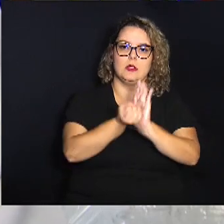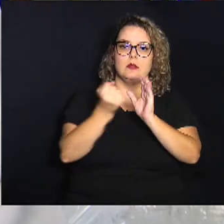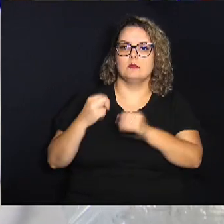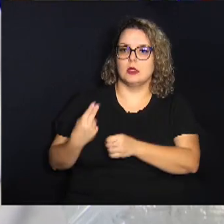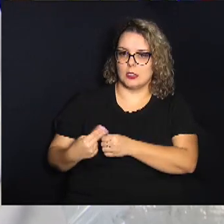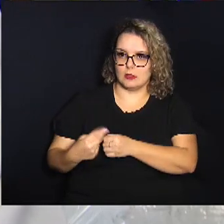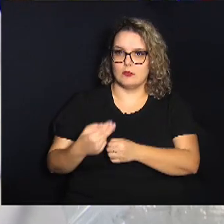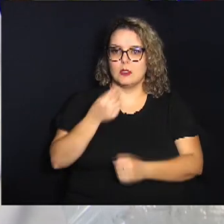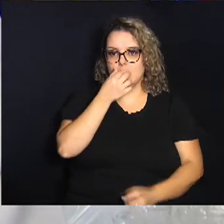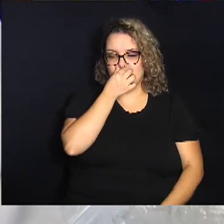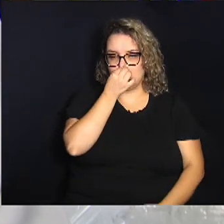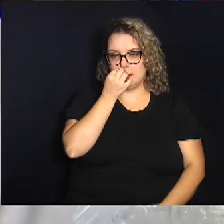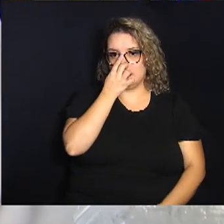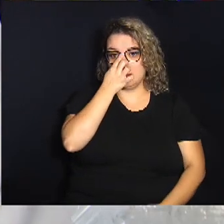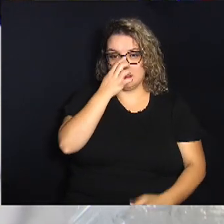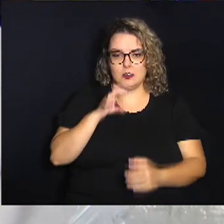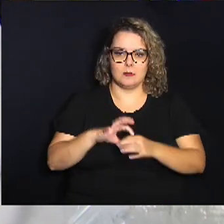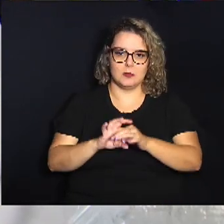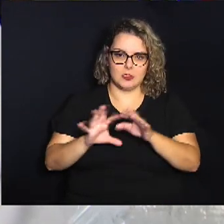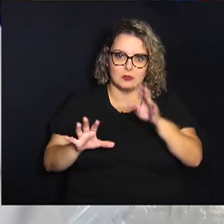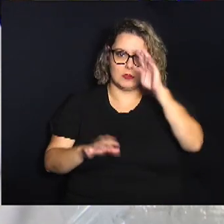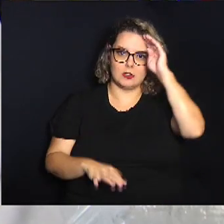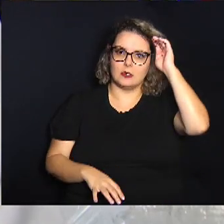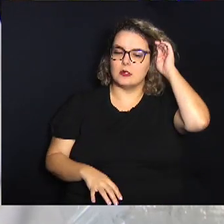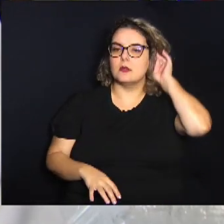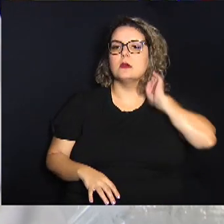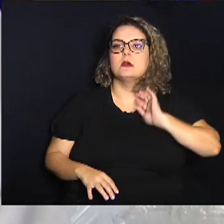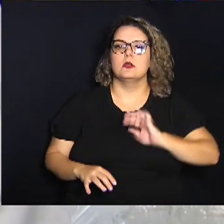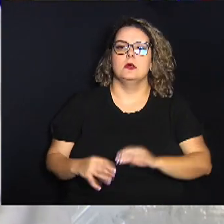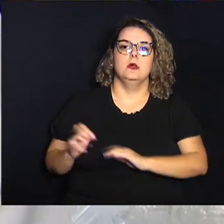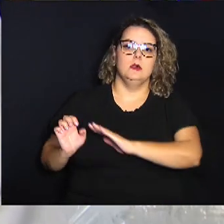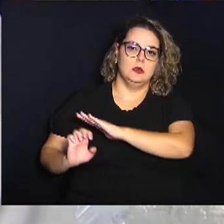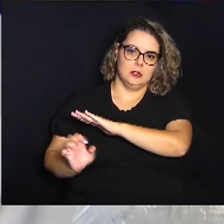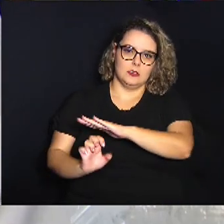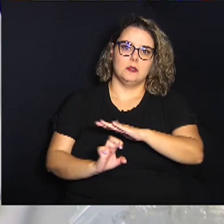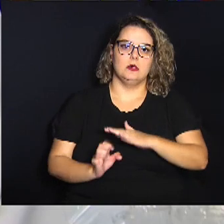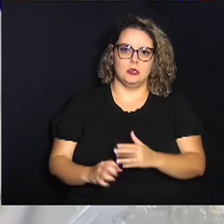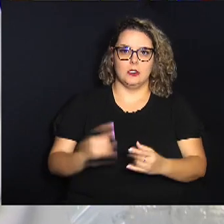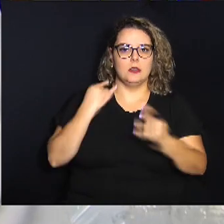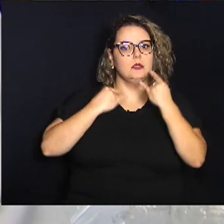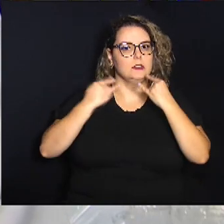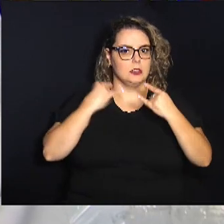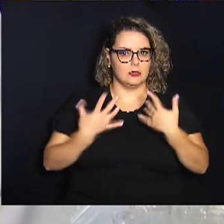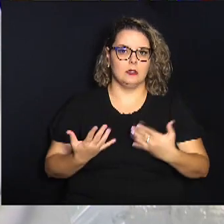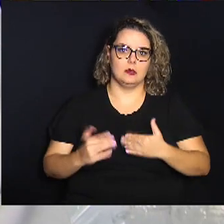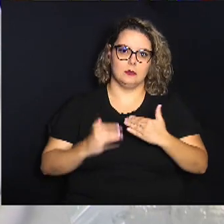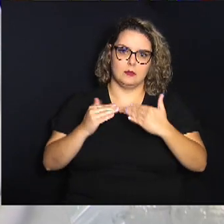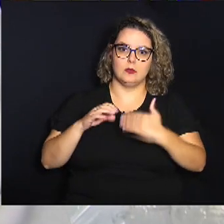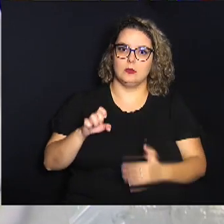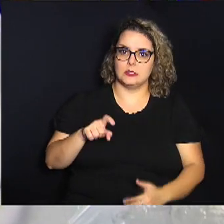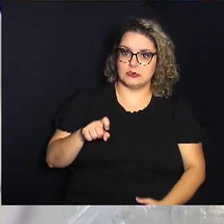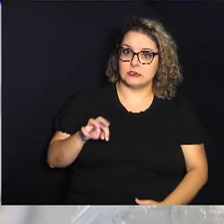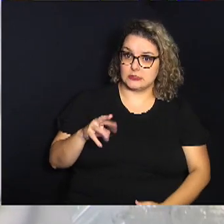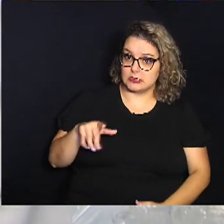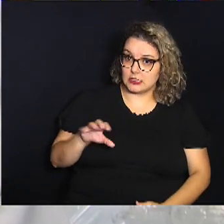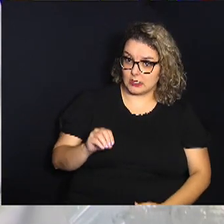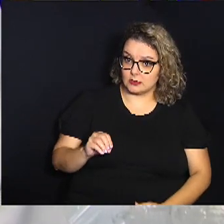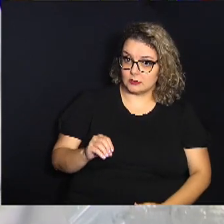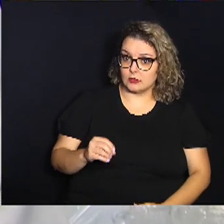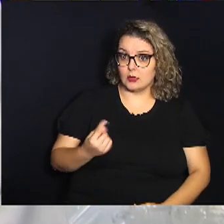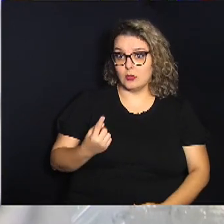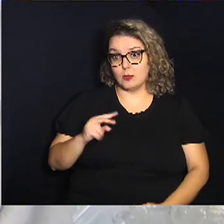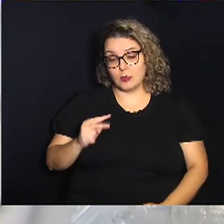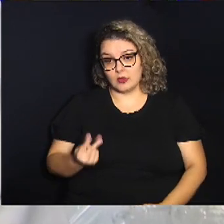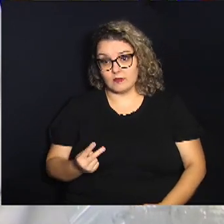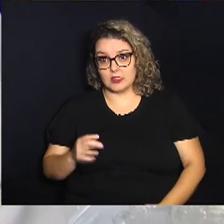e está disponível para as empresas que estejam interessadas em produzir o extrato. Uma vez produzido